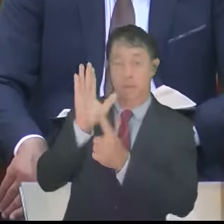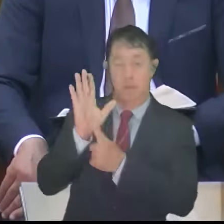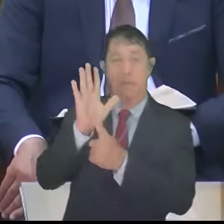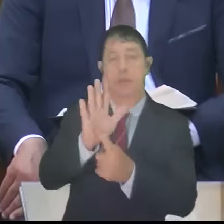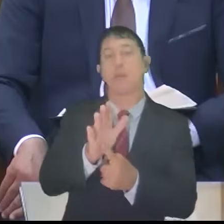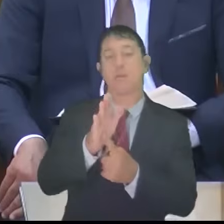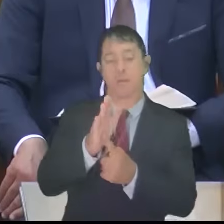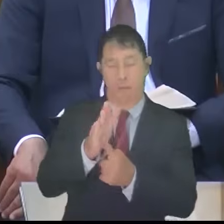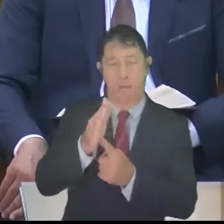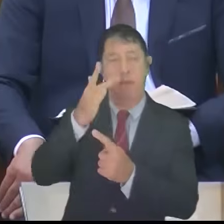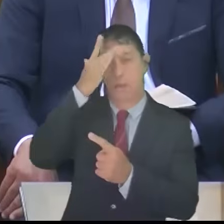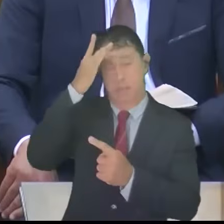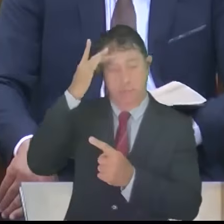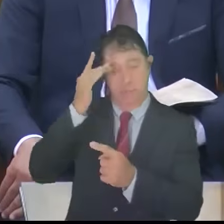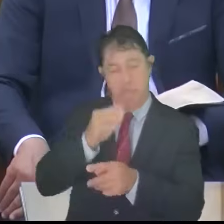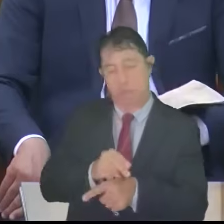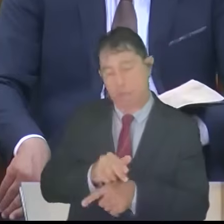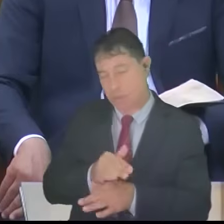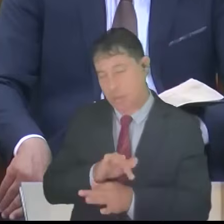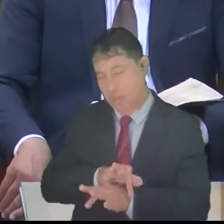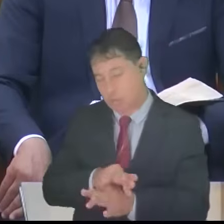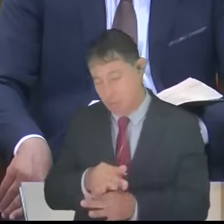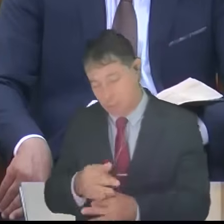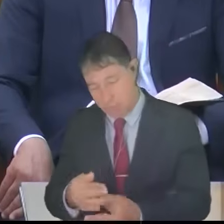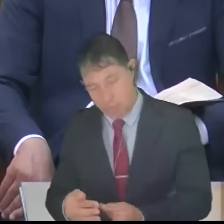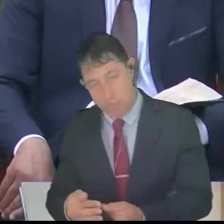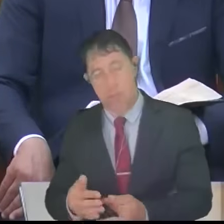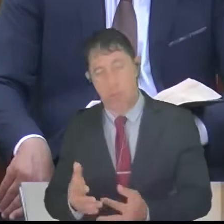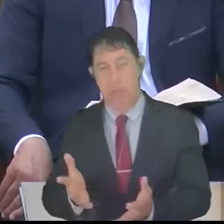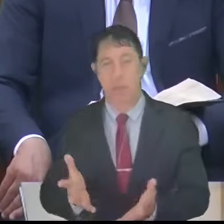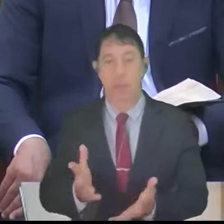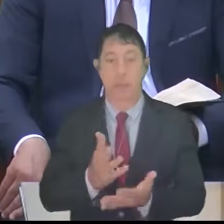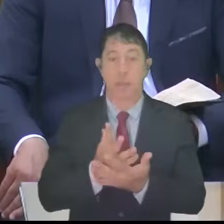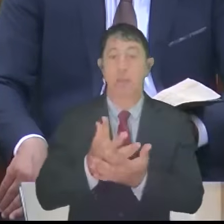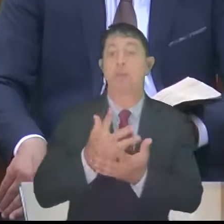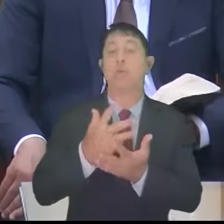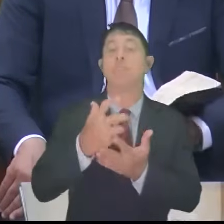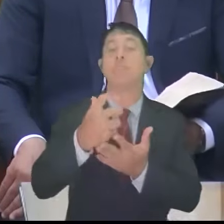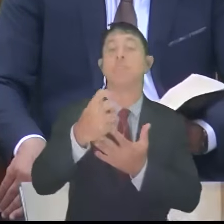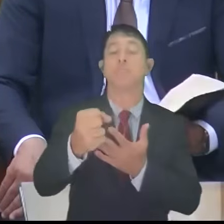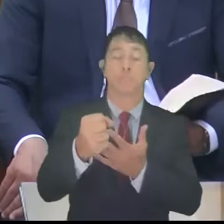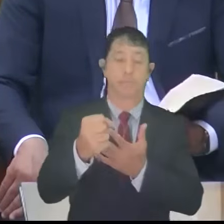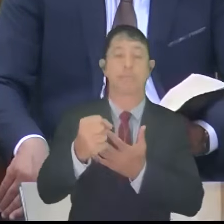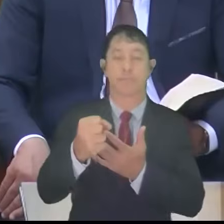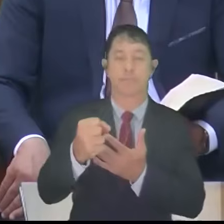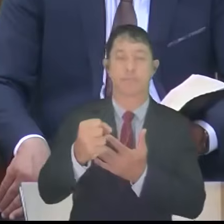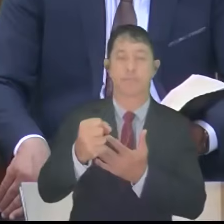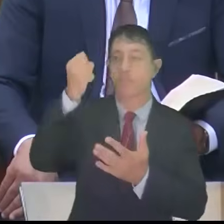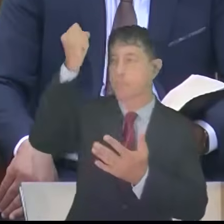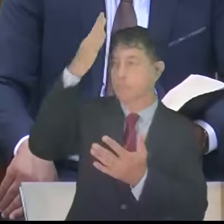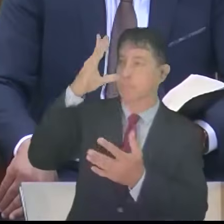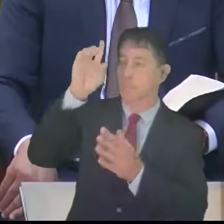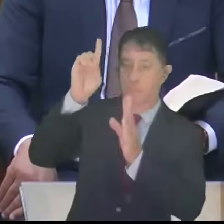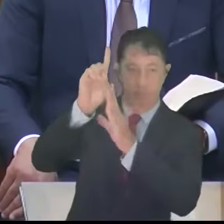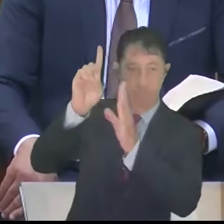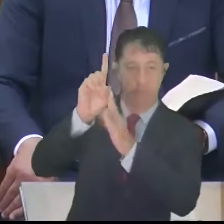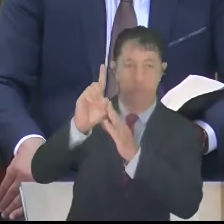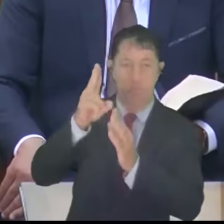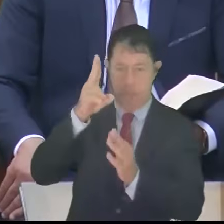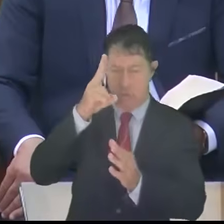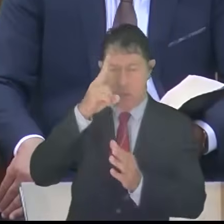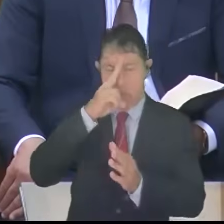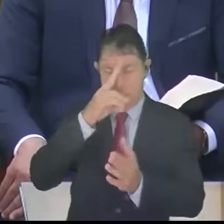pequeninos. Aleluia. A salvação, irmão, ela é uma revelação de Deus. Ser crente em Jesus,